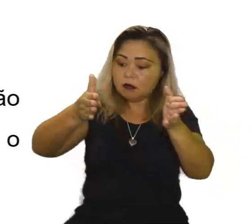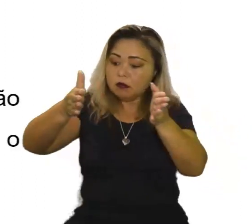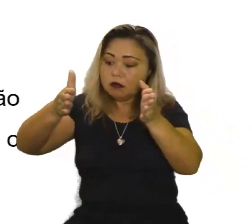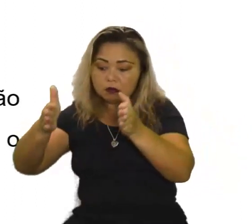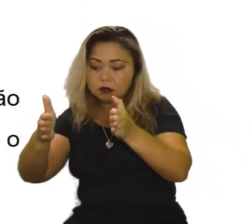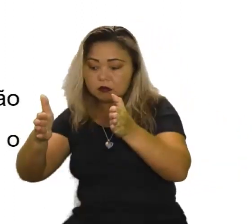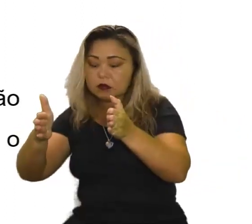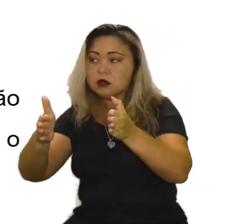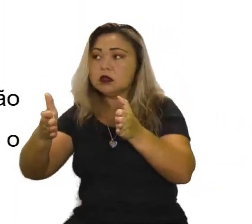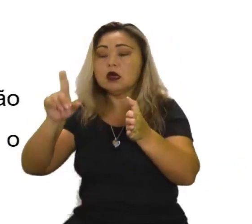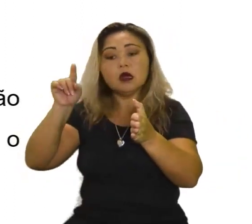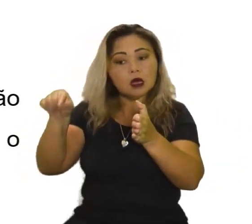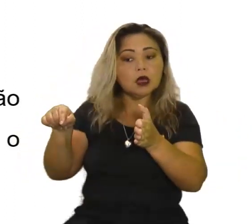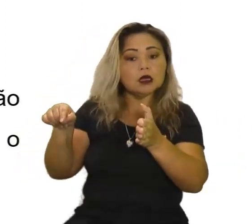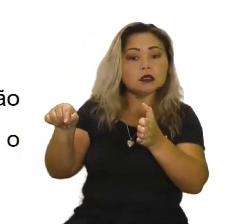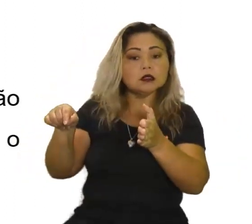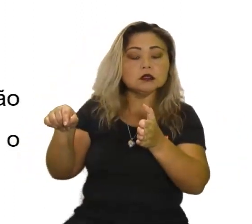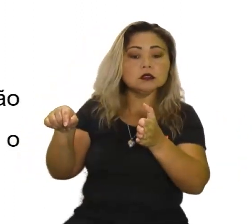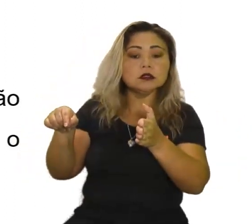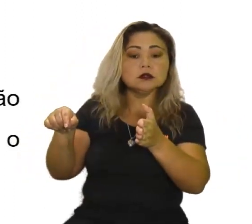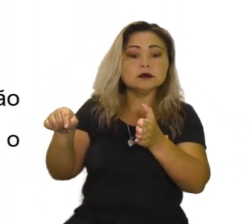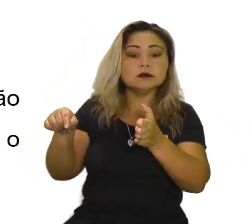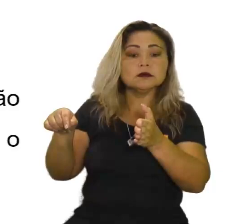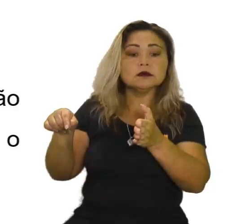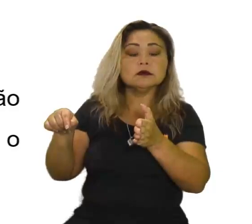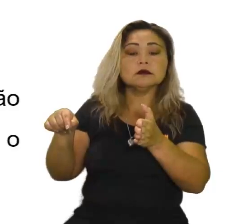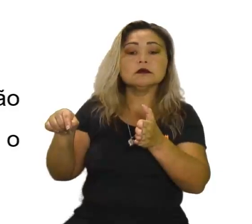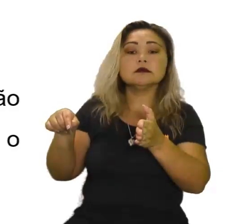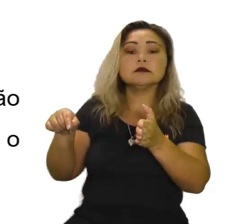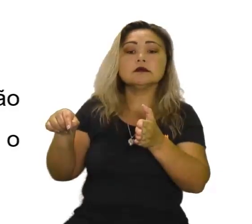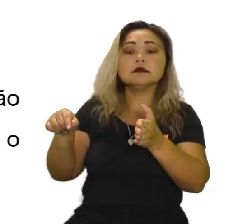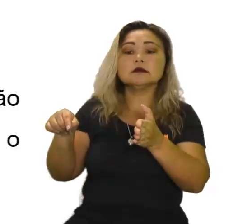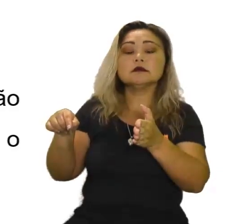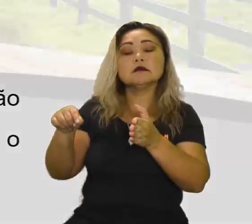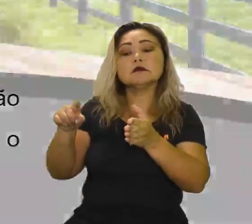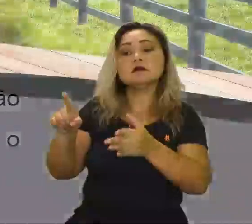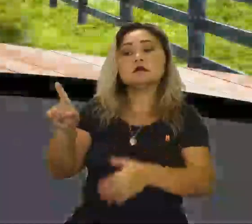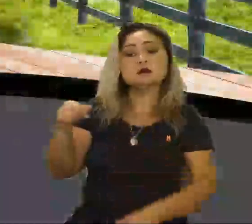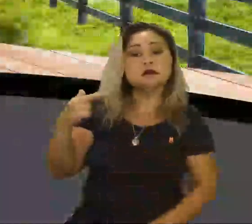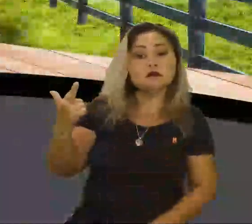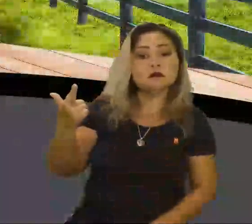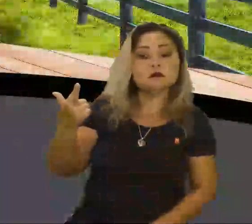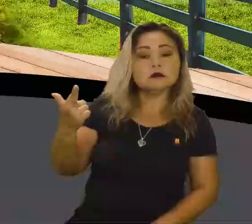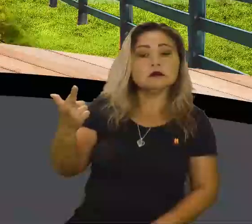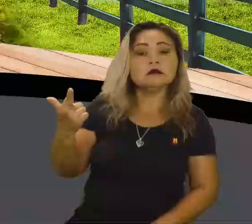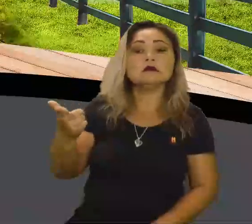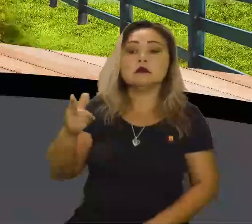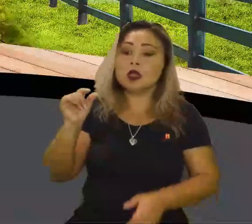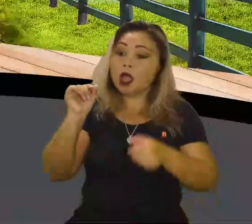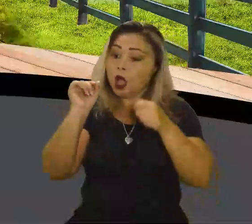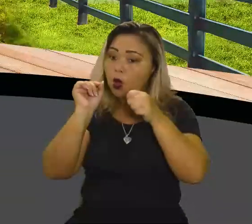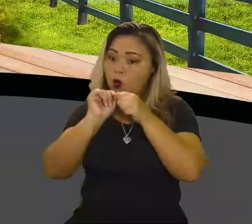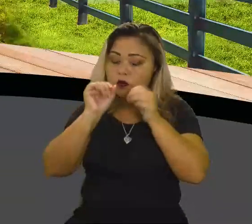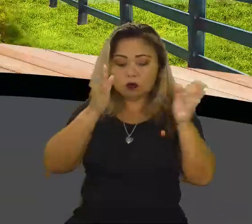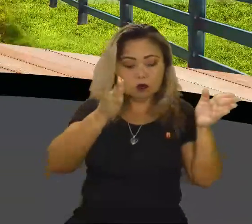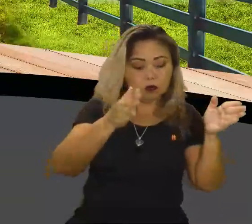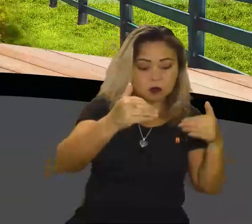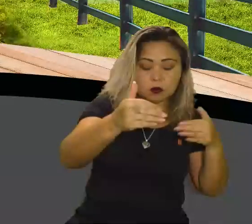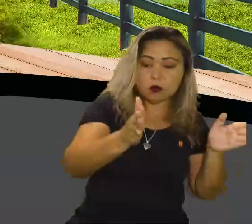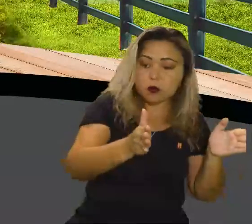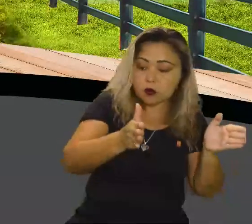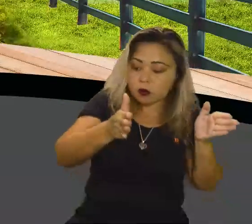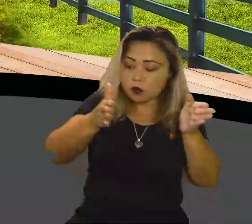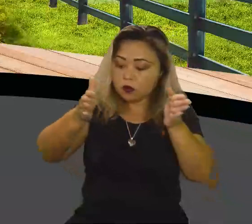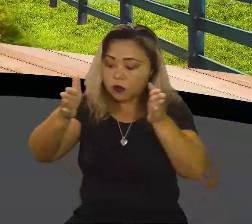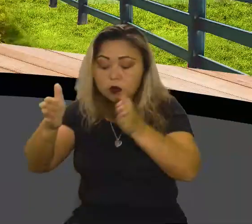Nessa daí, eu já vou falando para vocês, tá? Para mudar. Aí, tipo, tio, quando faz a mudança do